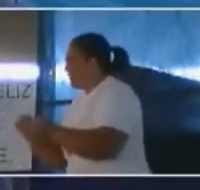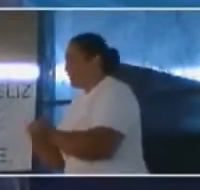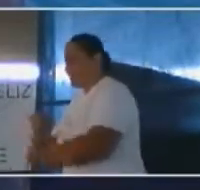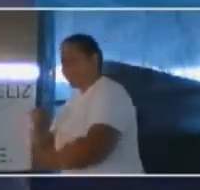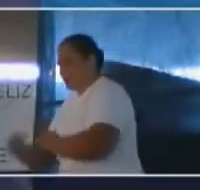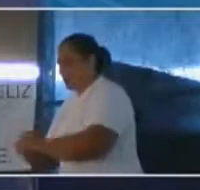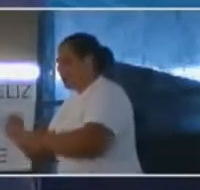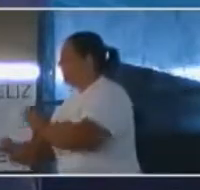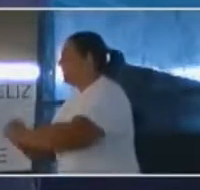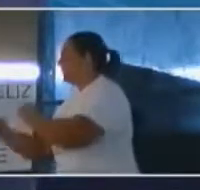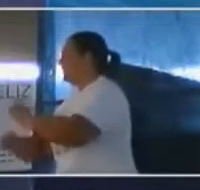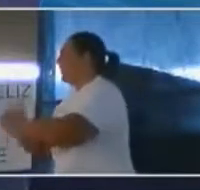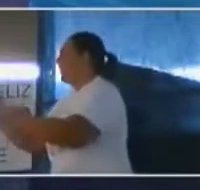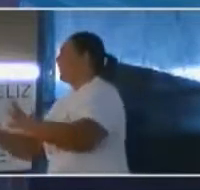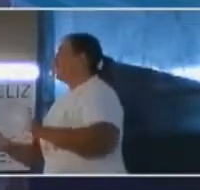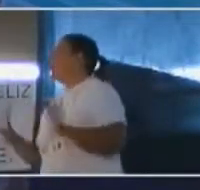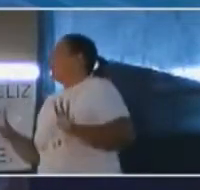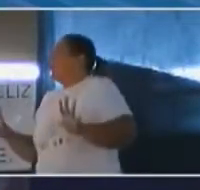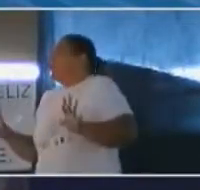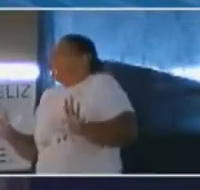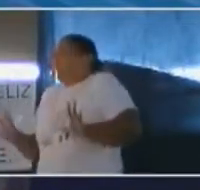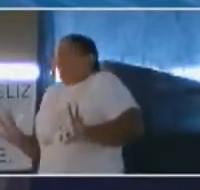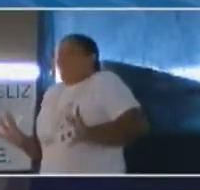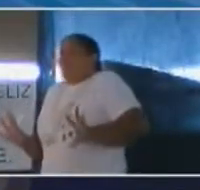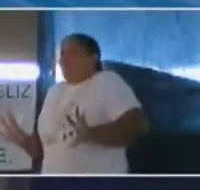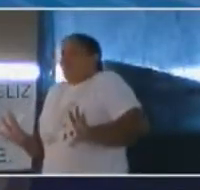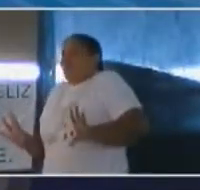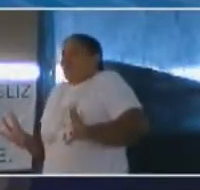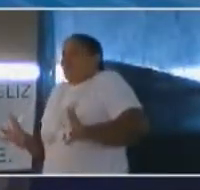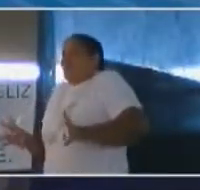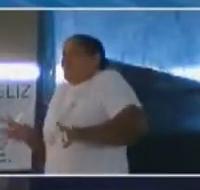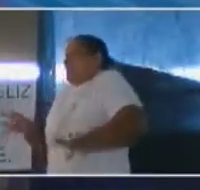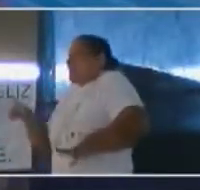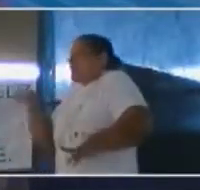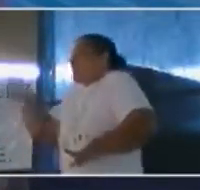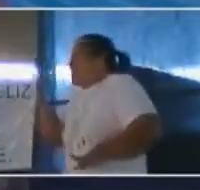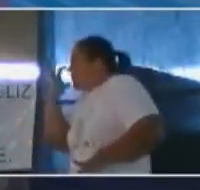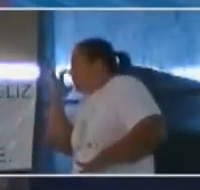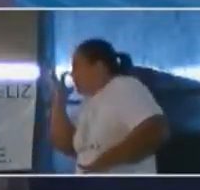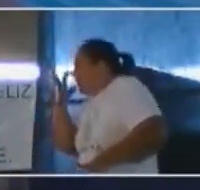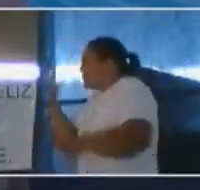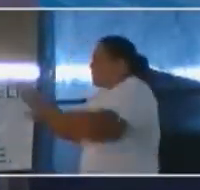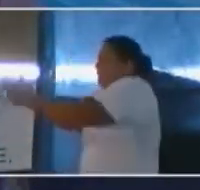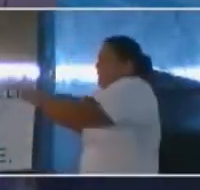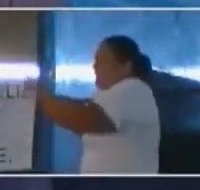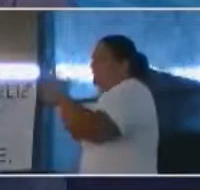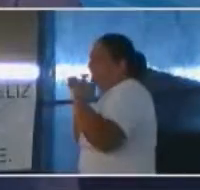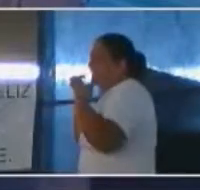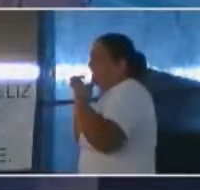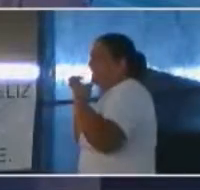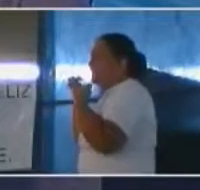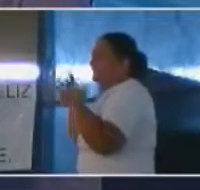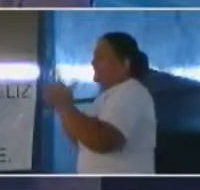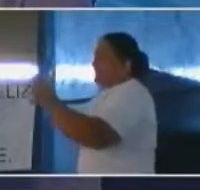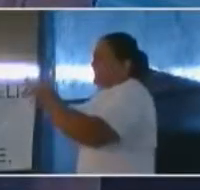nessa igreja. É um presente, enxerguem-se ali e curtam esse momento.